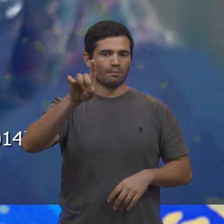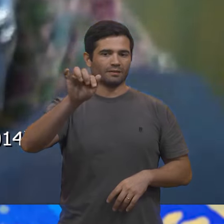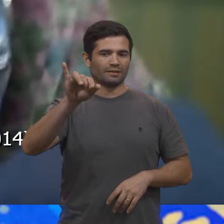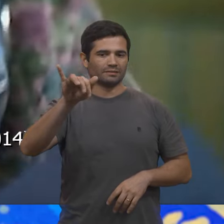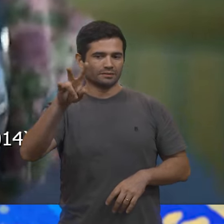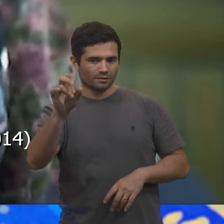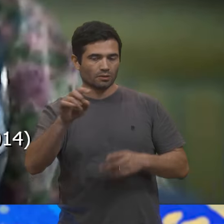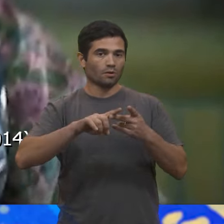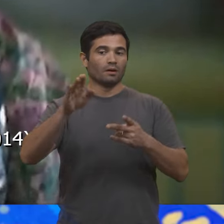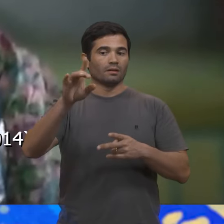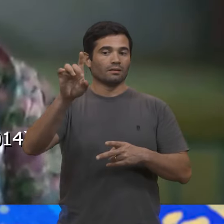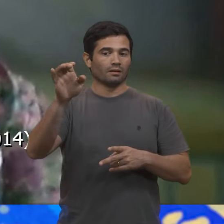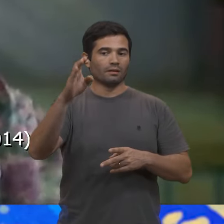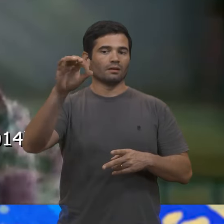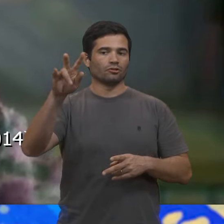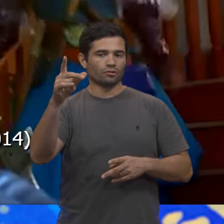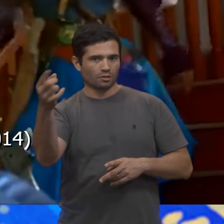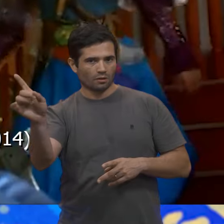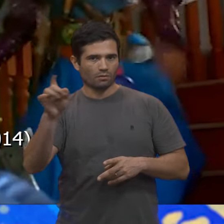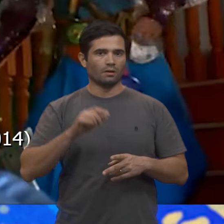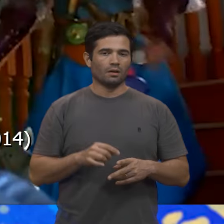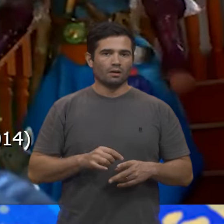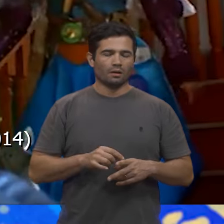até então eu era chamado para papéis muito